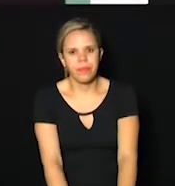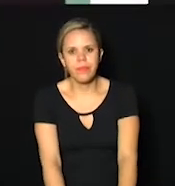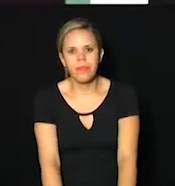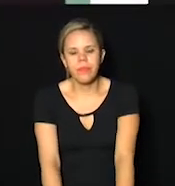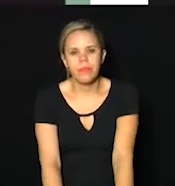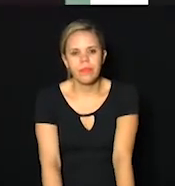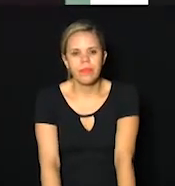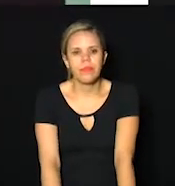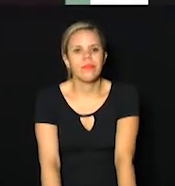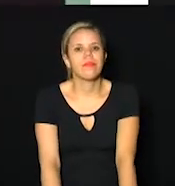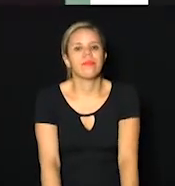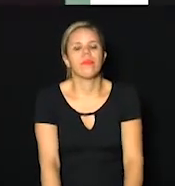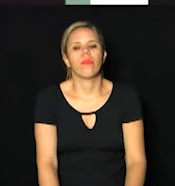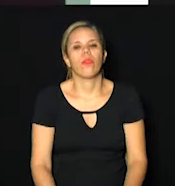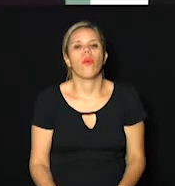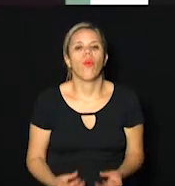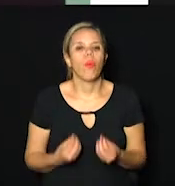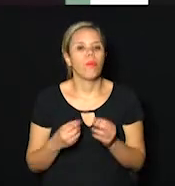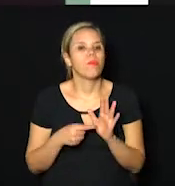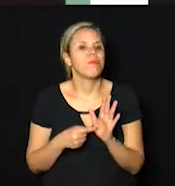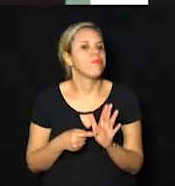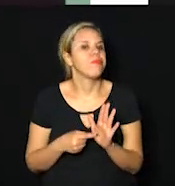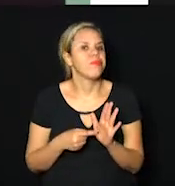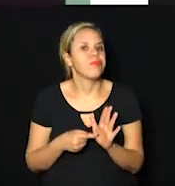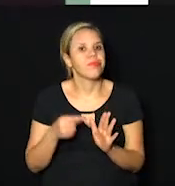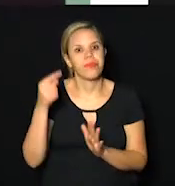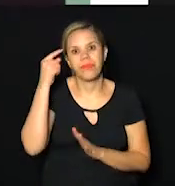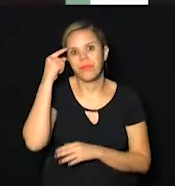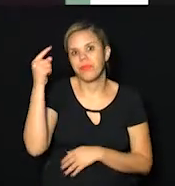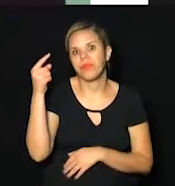Então, como é que a gente apresenta as ideias, né?